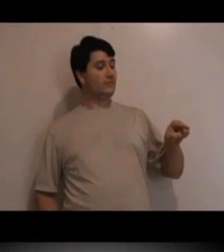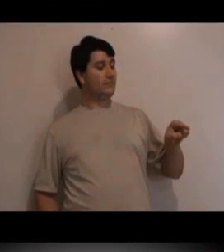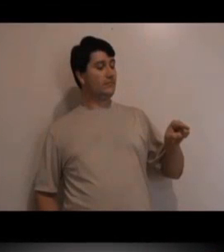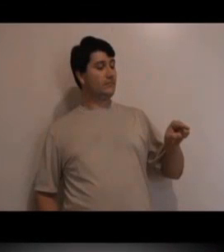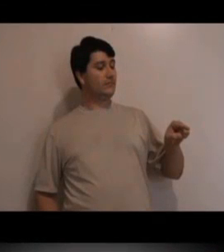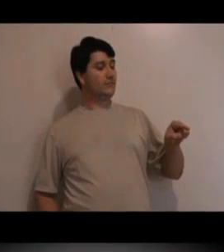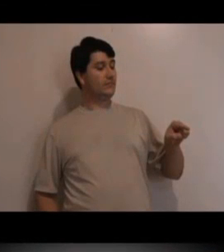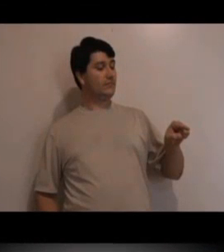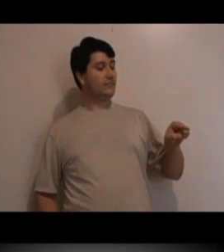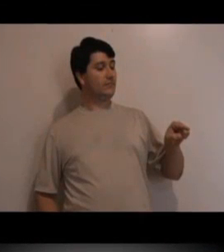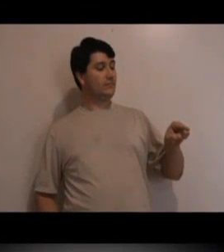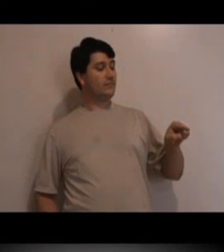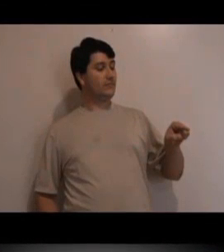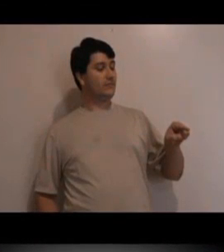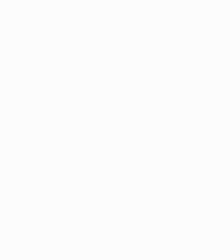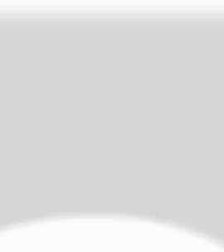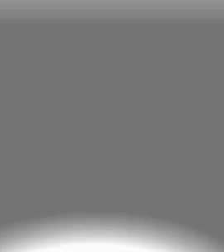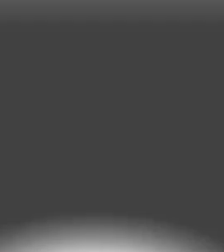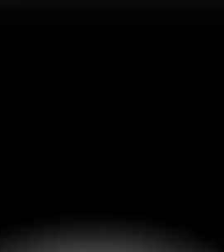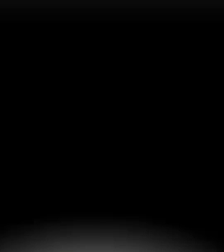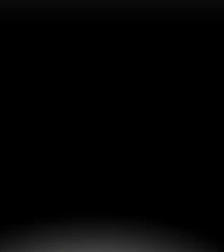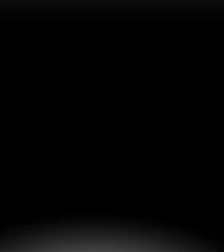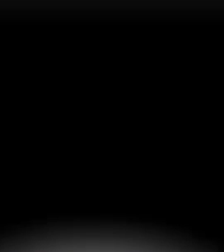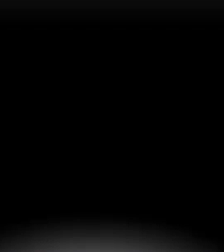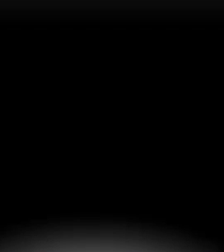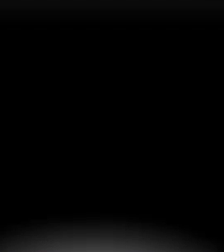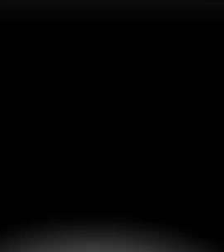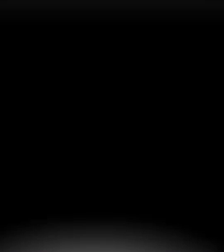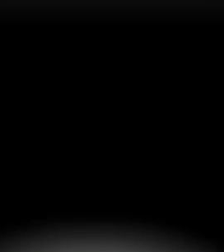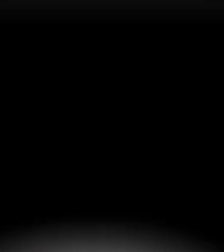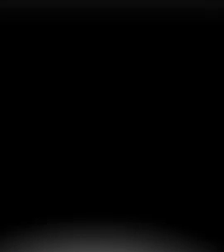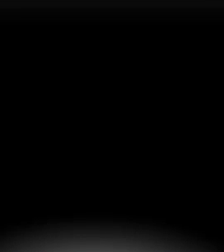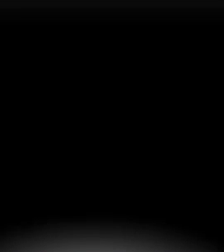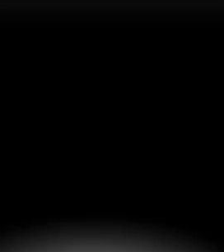foi apontado no outro lado a Roberta.